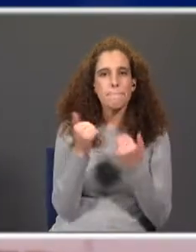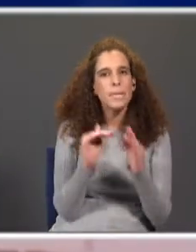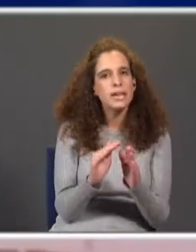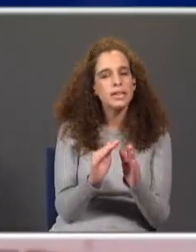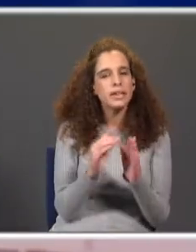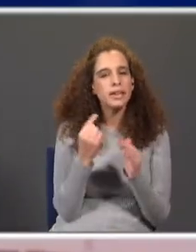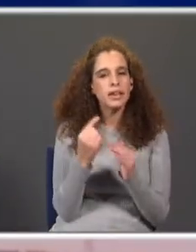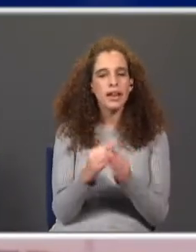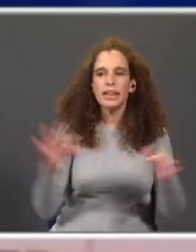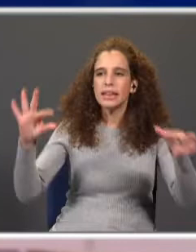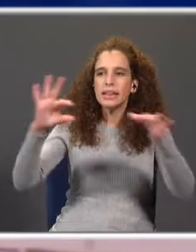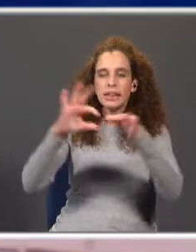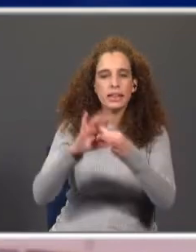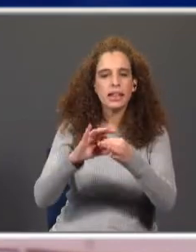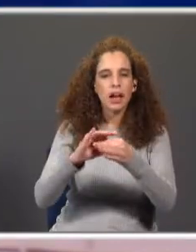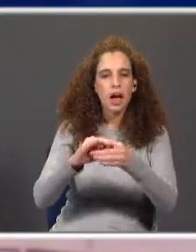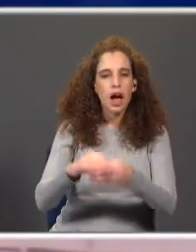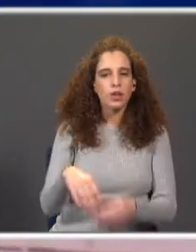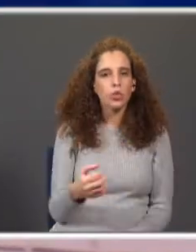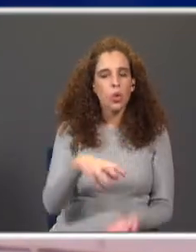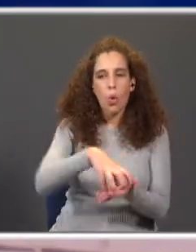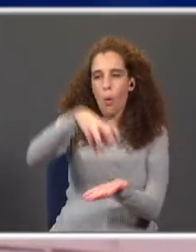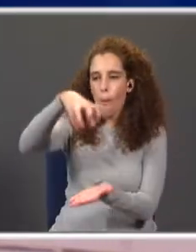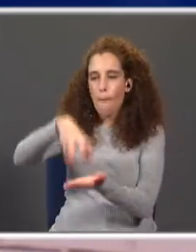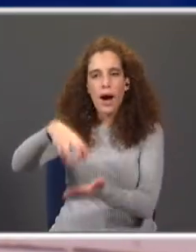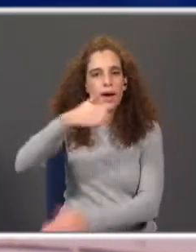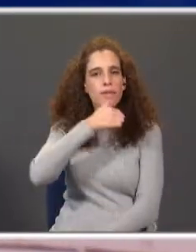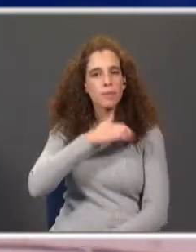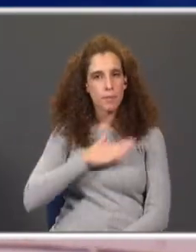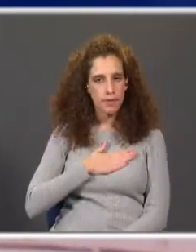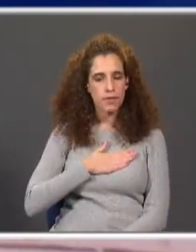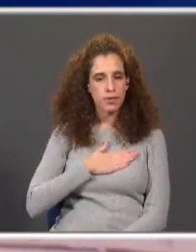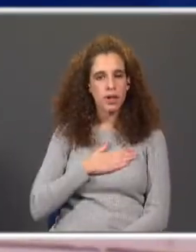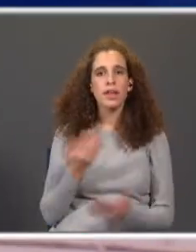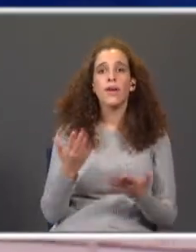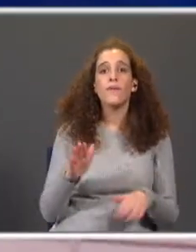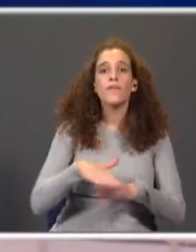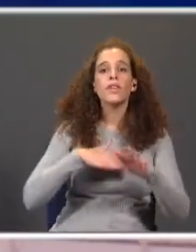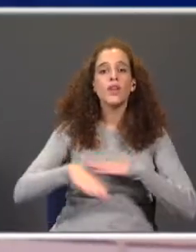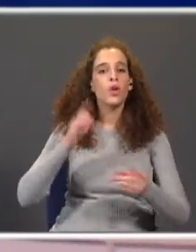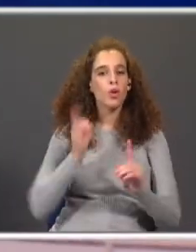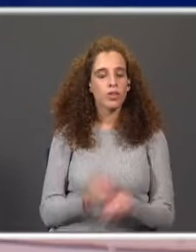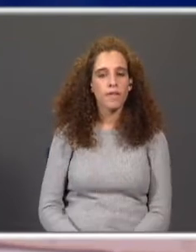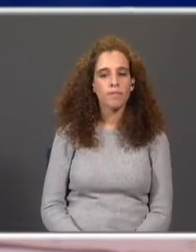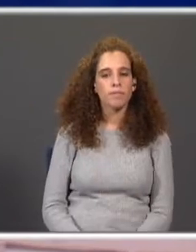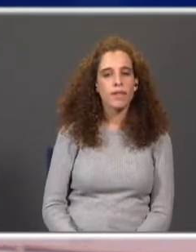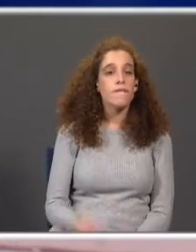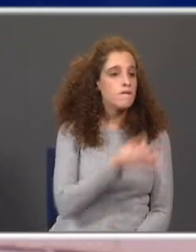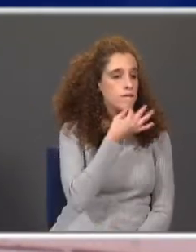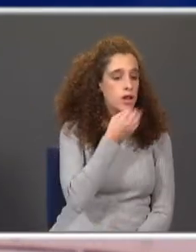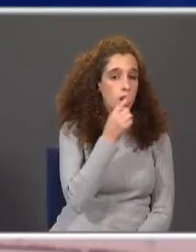mural relacionado com o bairro de Benfica. E, portanto, como é que fizeram? Contactaram os